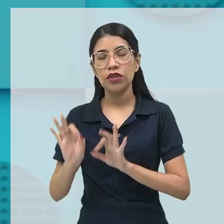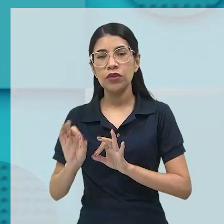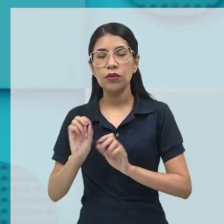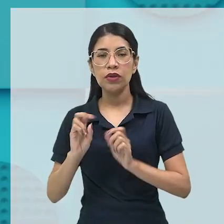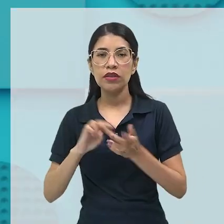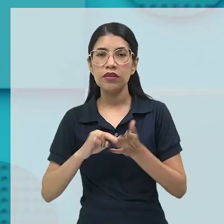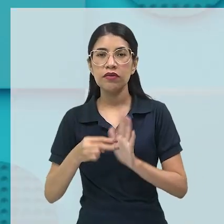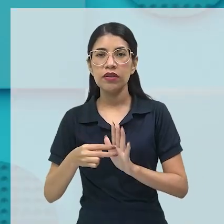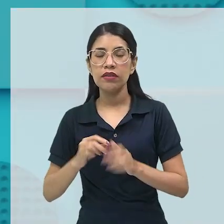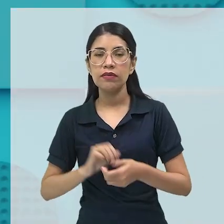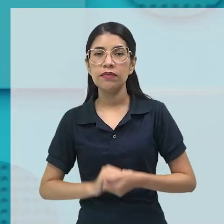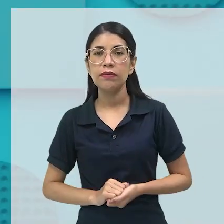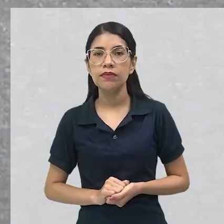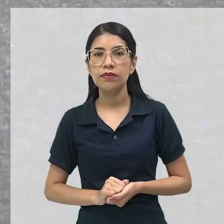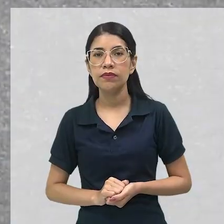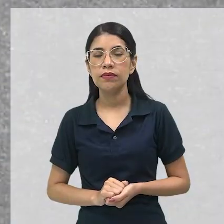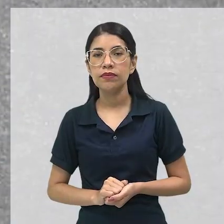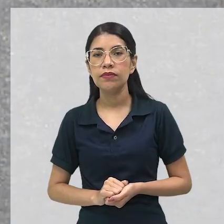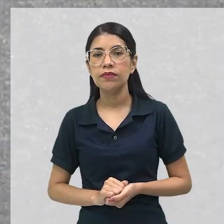que é o maracá.